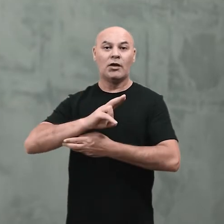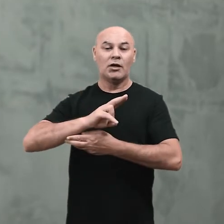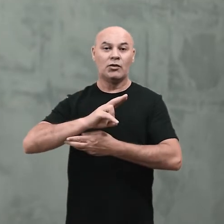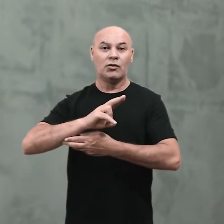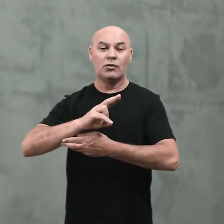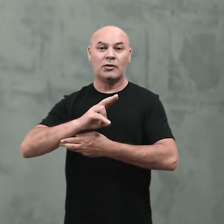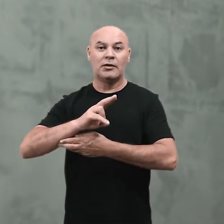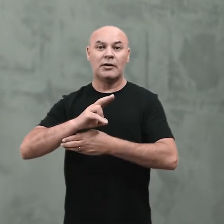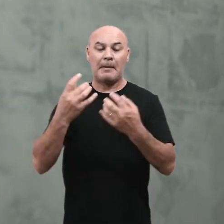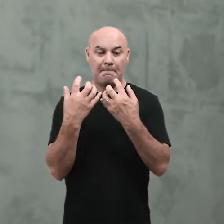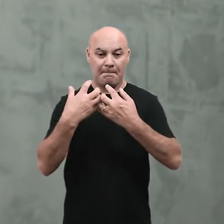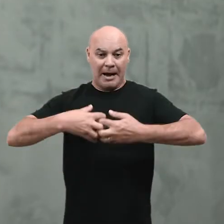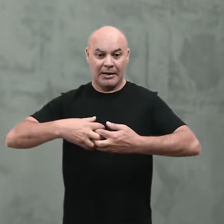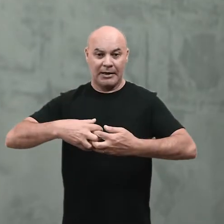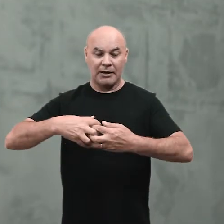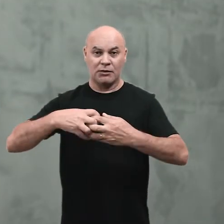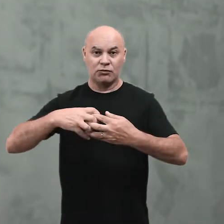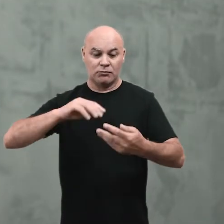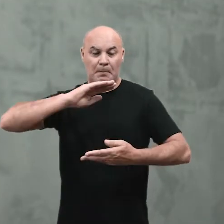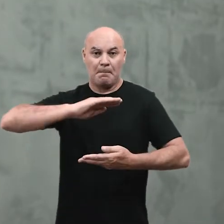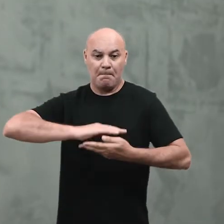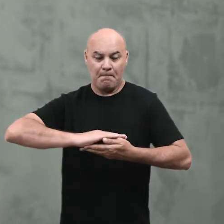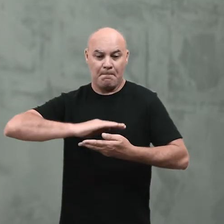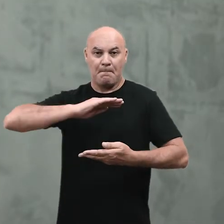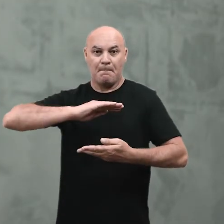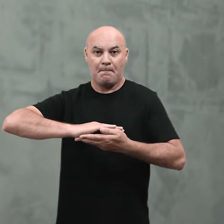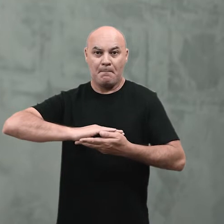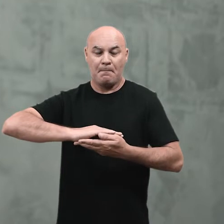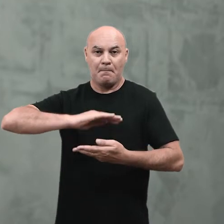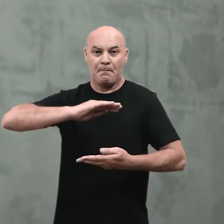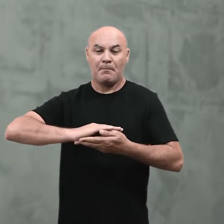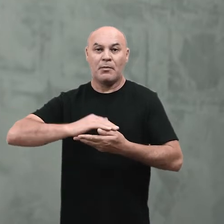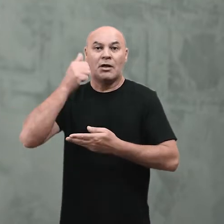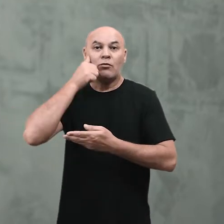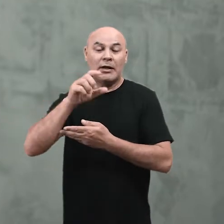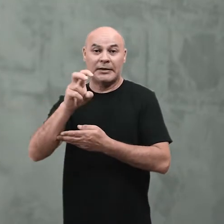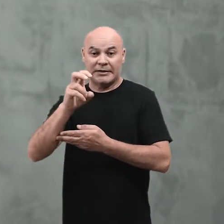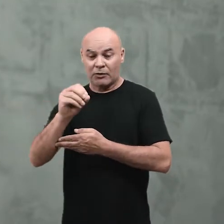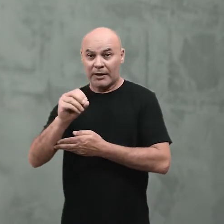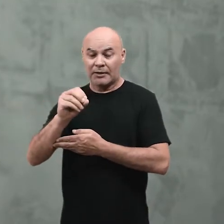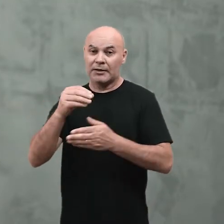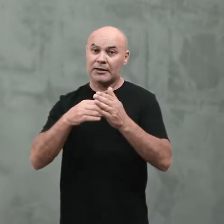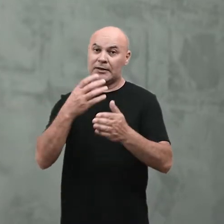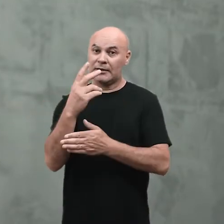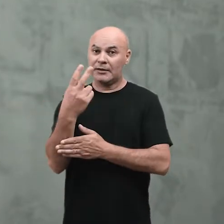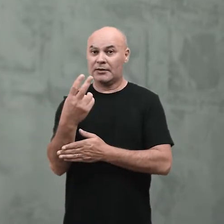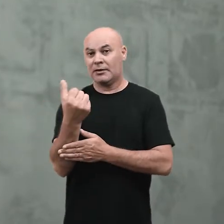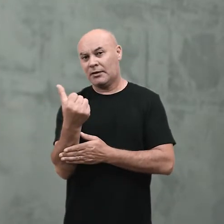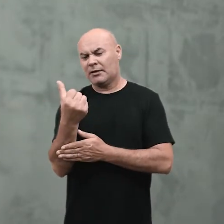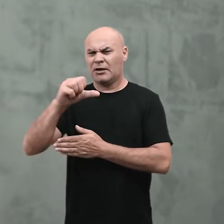da mamografia, um exame realizado a cada 2 anos nas mulheres que têm idade entre 50 e 69